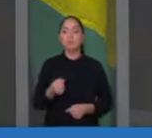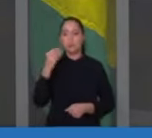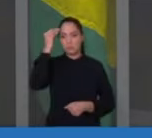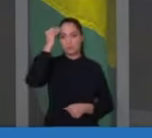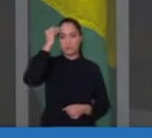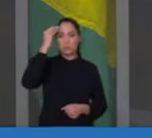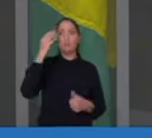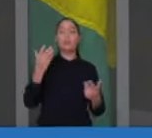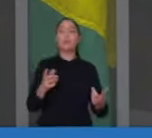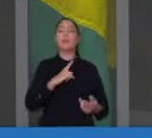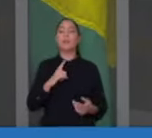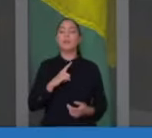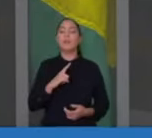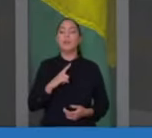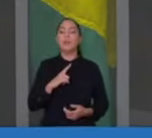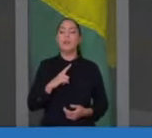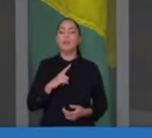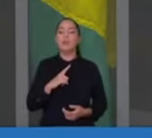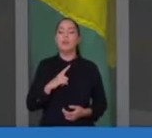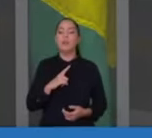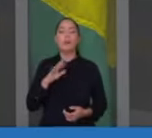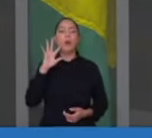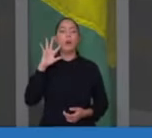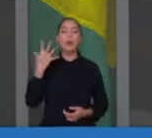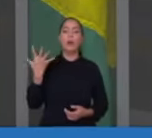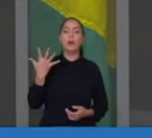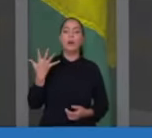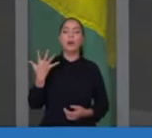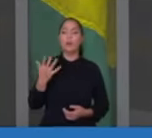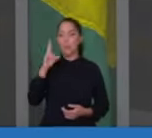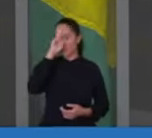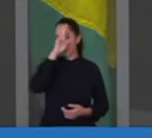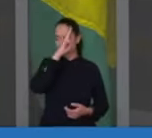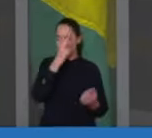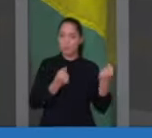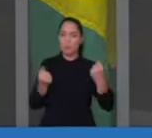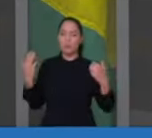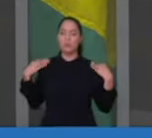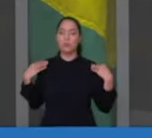esse assalto institucional aos motoristas de aplicativo e entregadores que está sendo proposto pelo governo Lula.